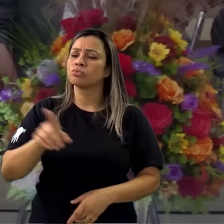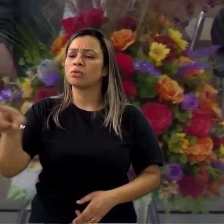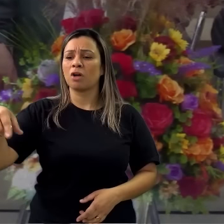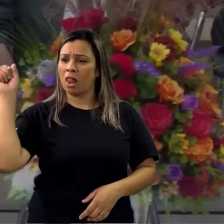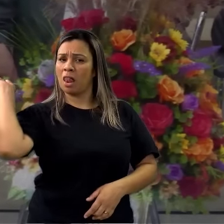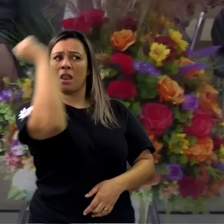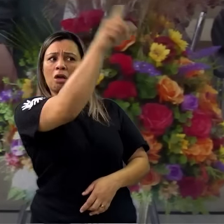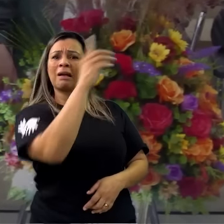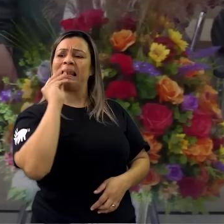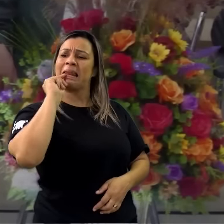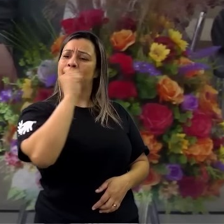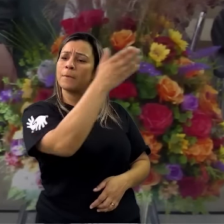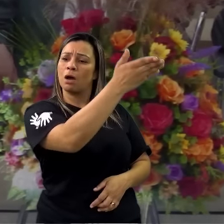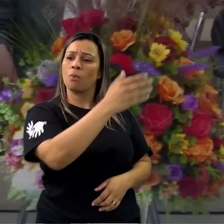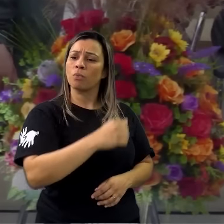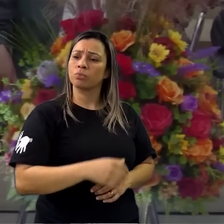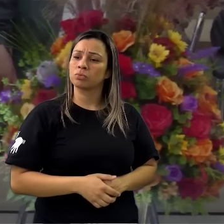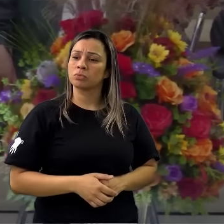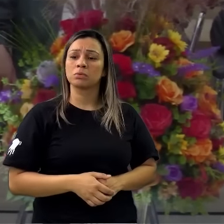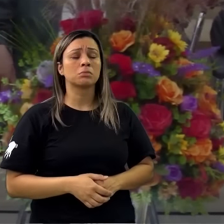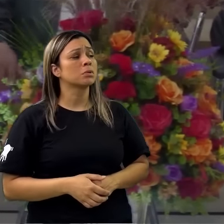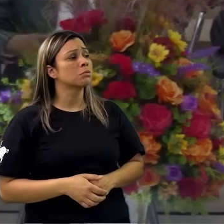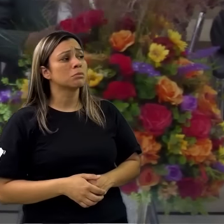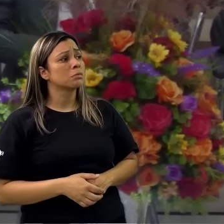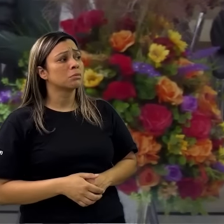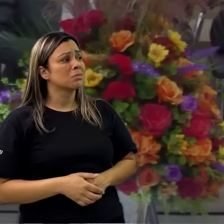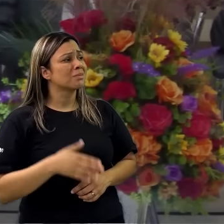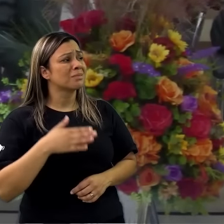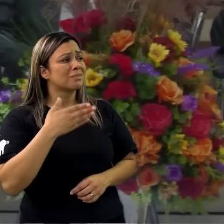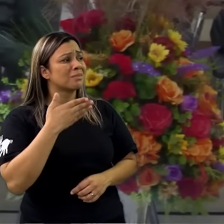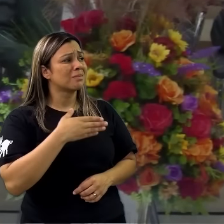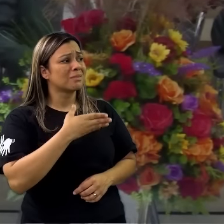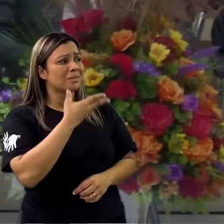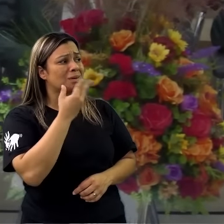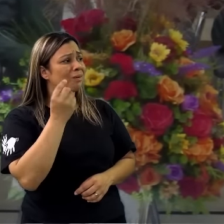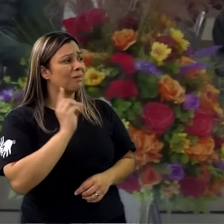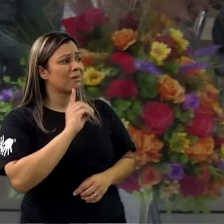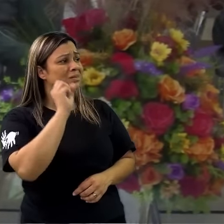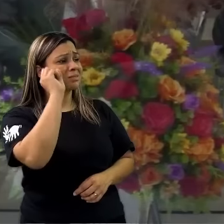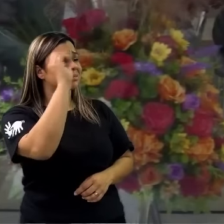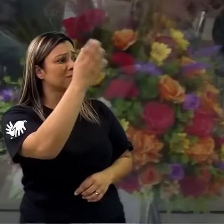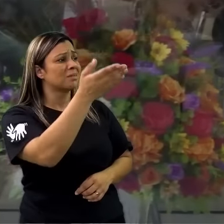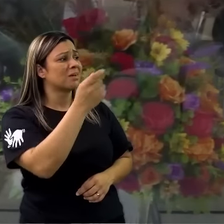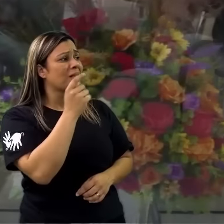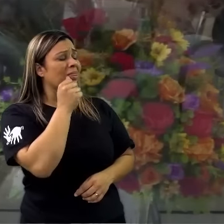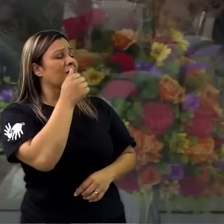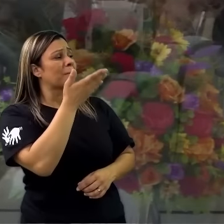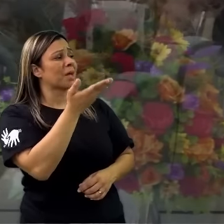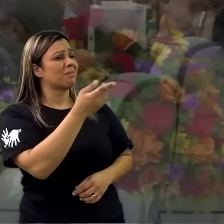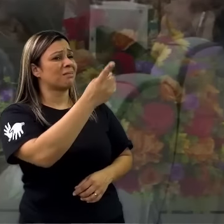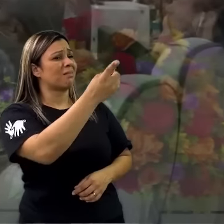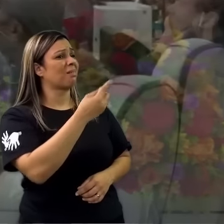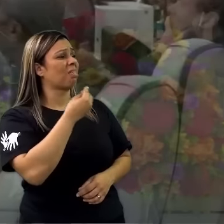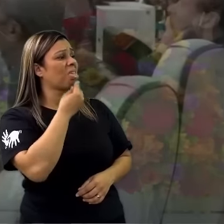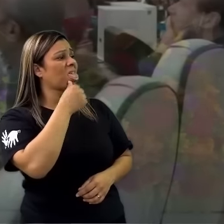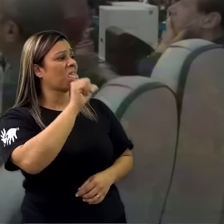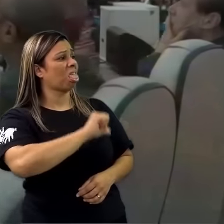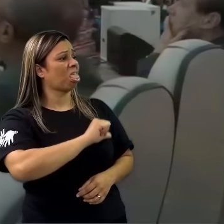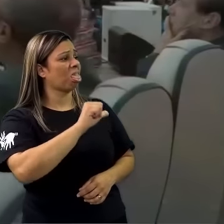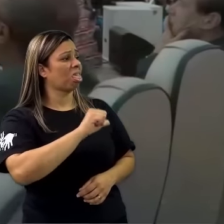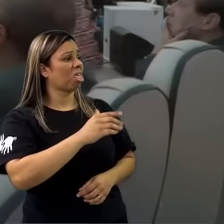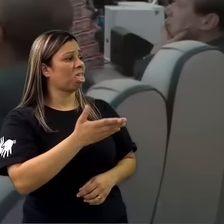nada Ninguém joga pedra em árvore que não tem fruto para quem vai gastar pedra sei lá não tem nada eu quero jogar onde tem